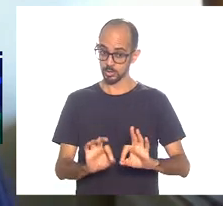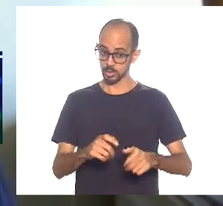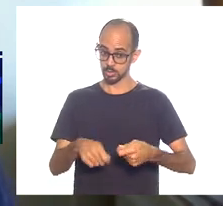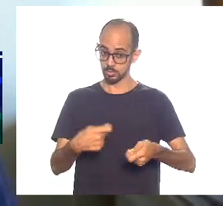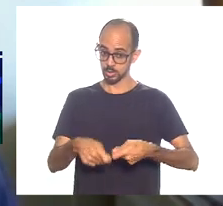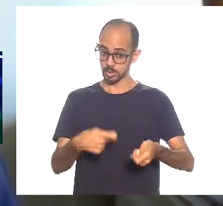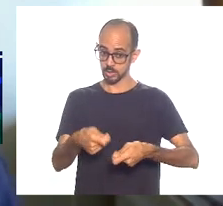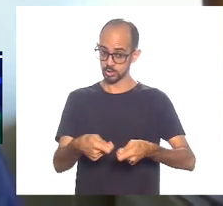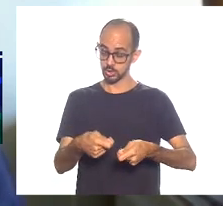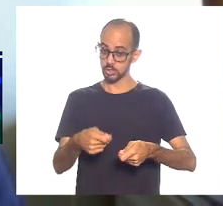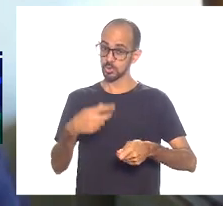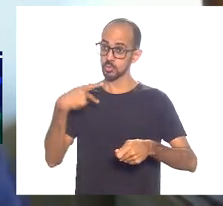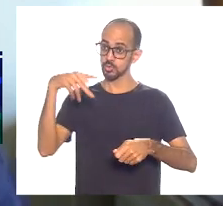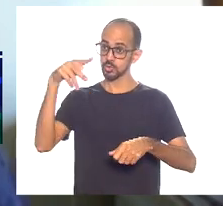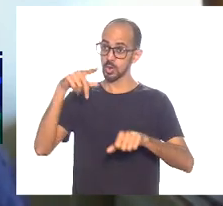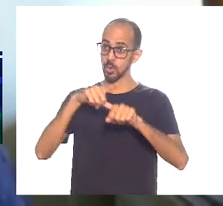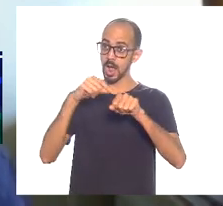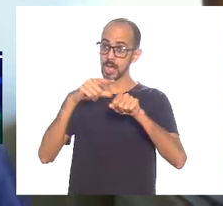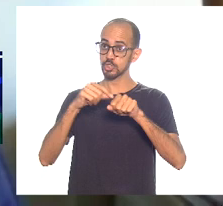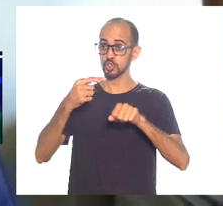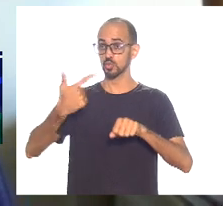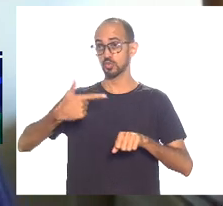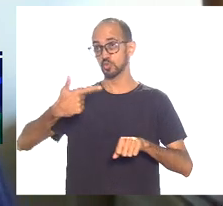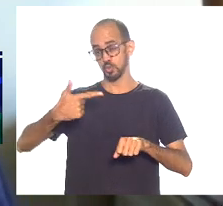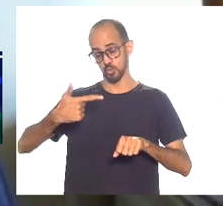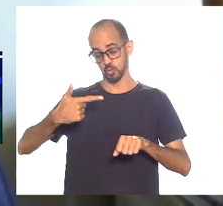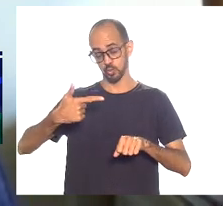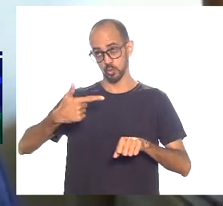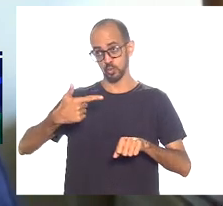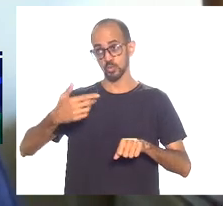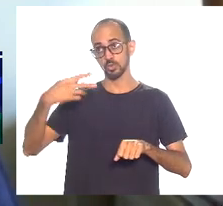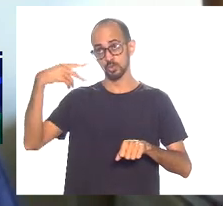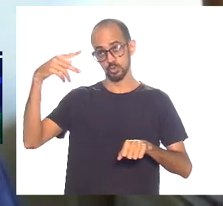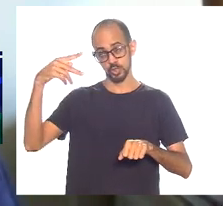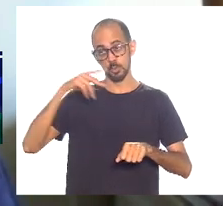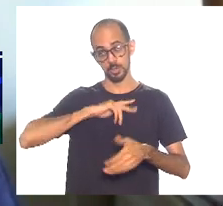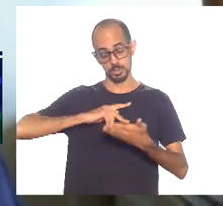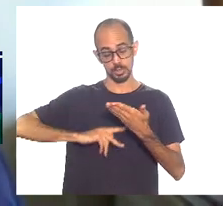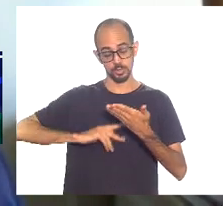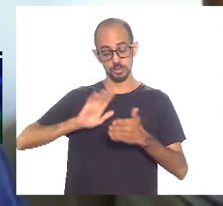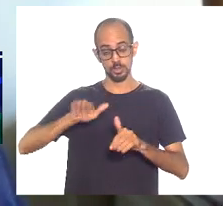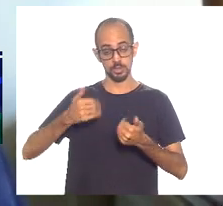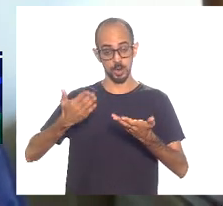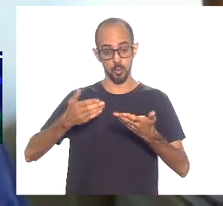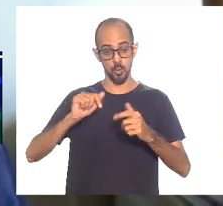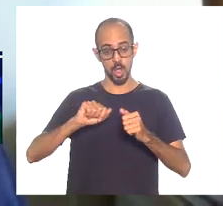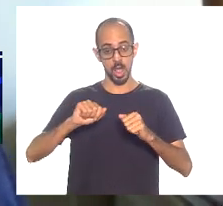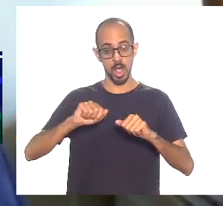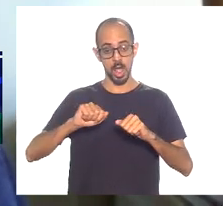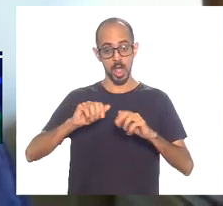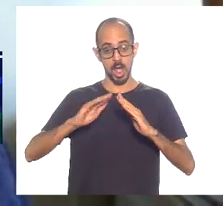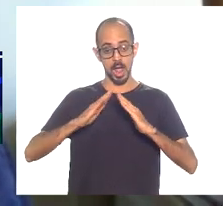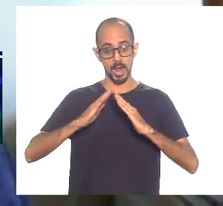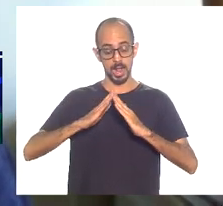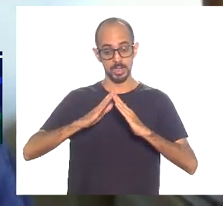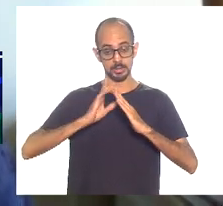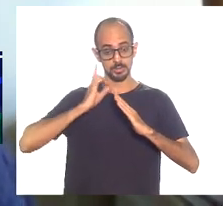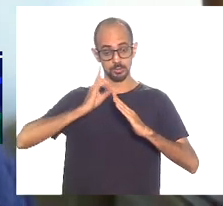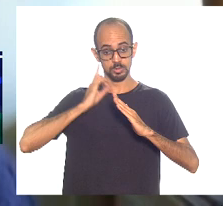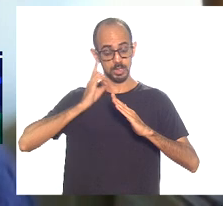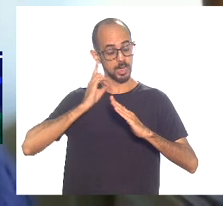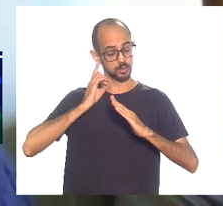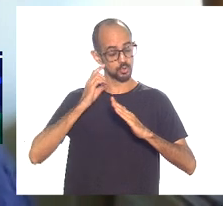no seu artigo 2º da uma assembleia e não é uma decisão